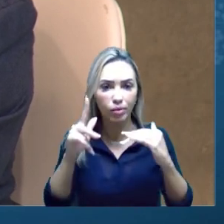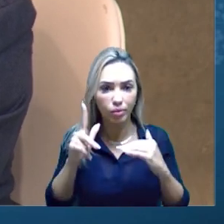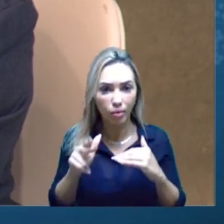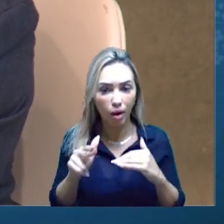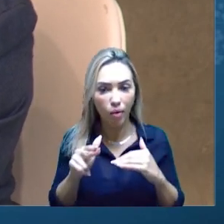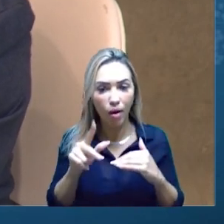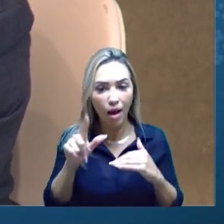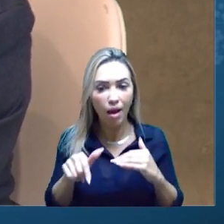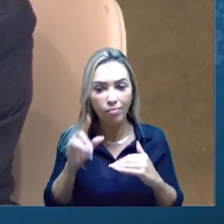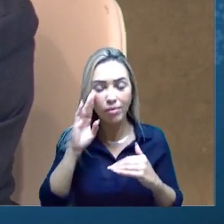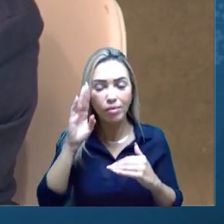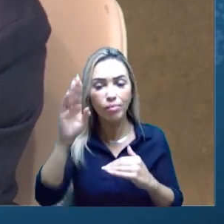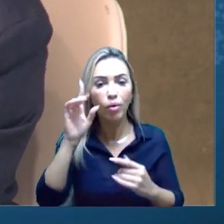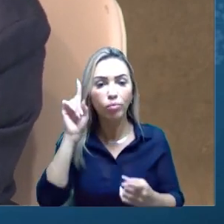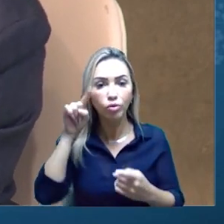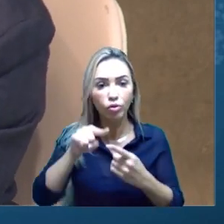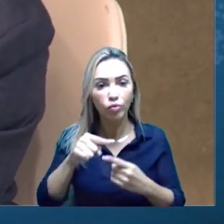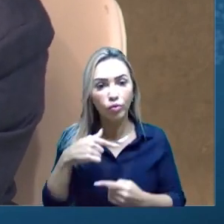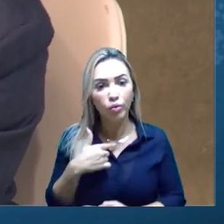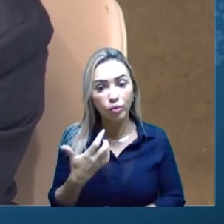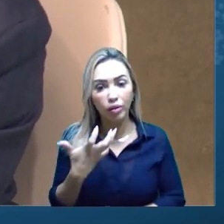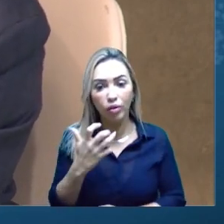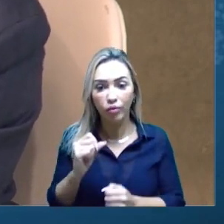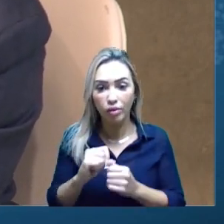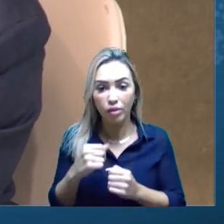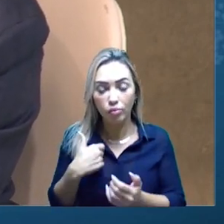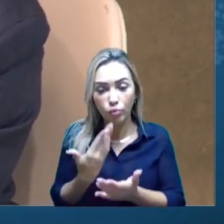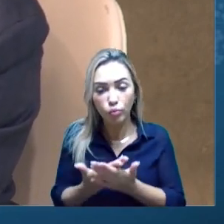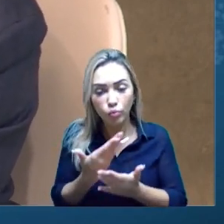dos objetivos, uma das coisas que quero fazer no meu centro de